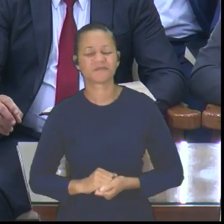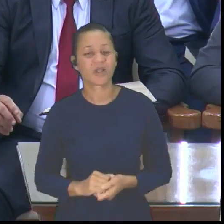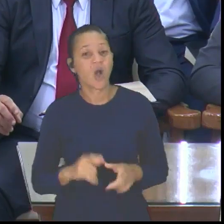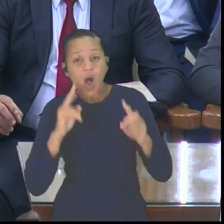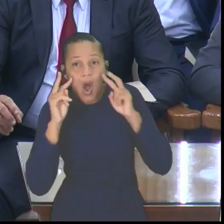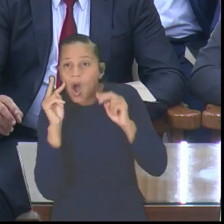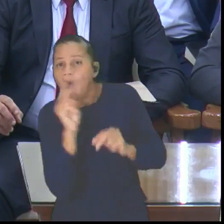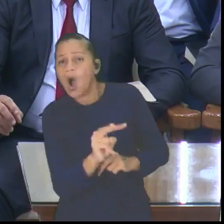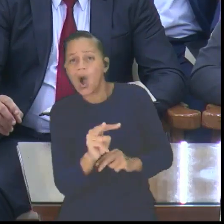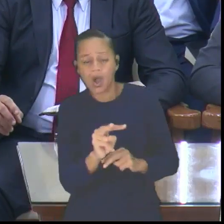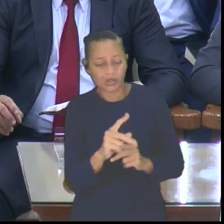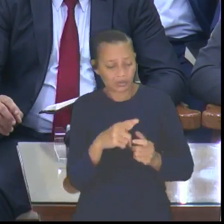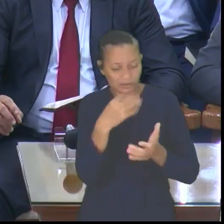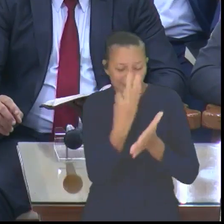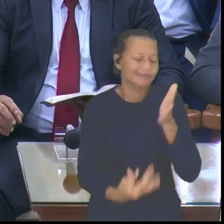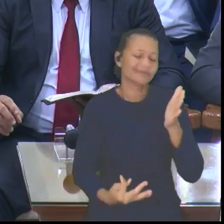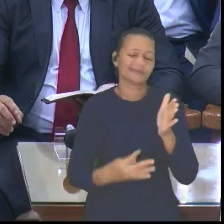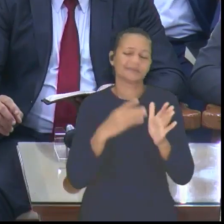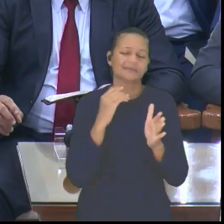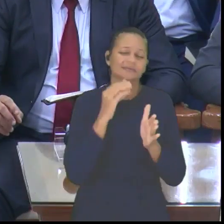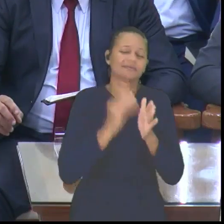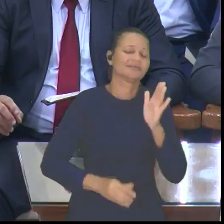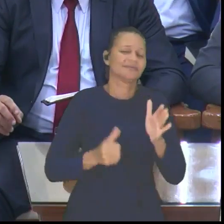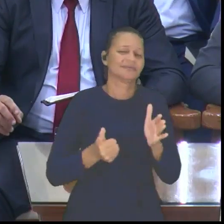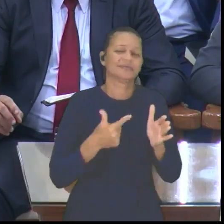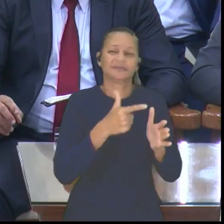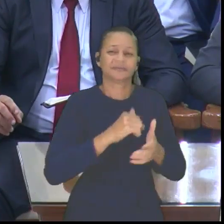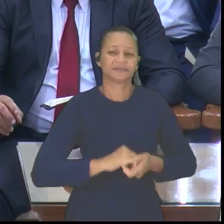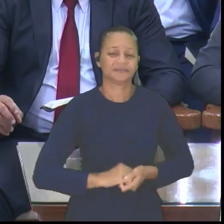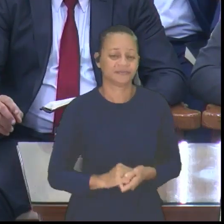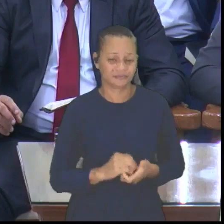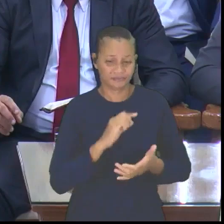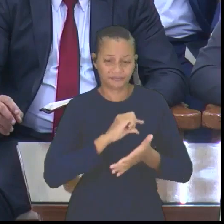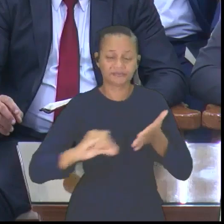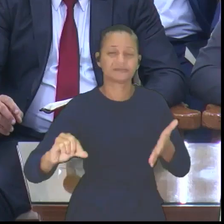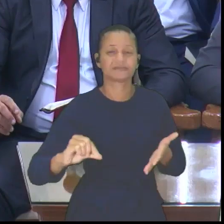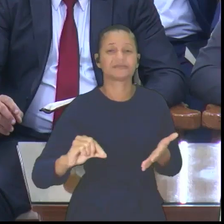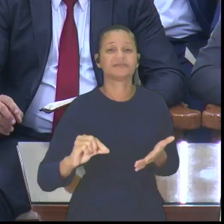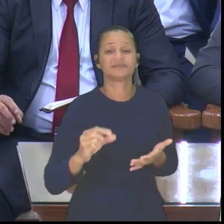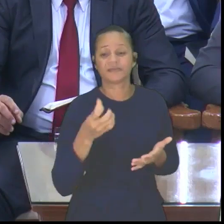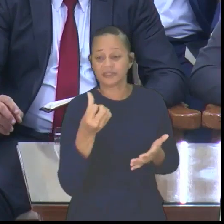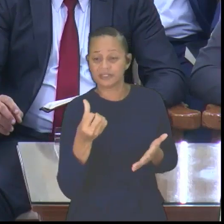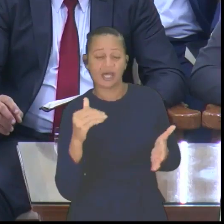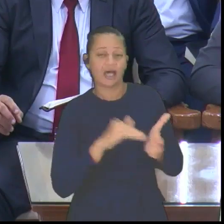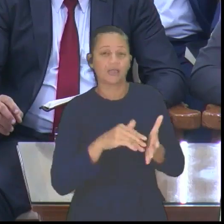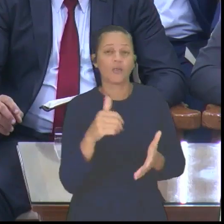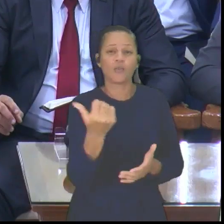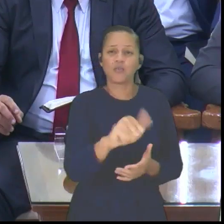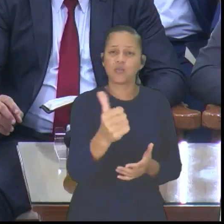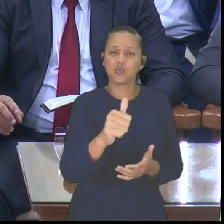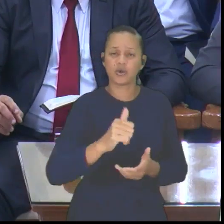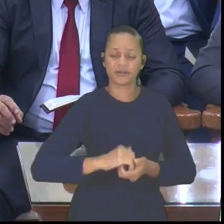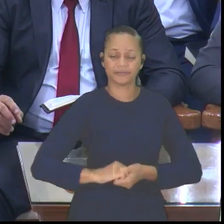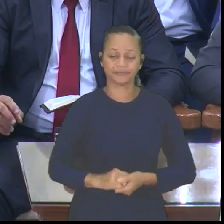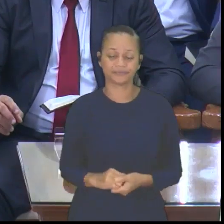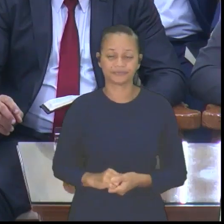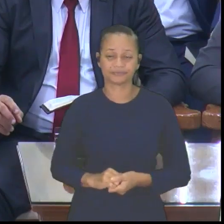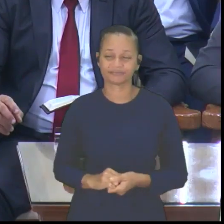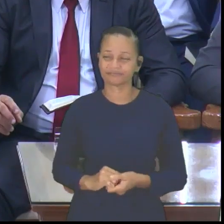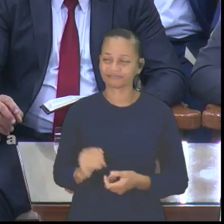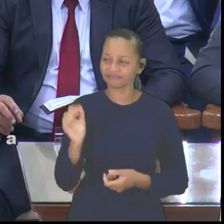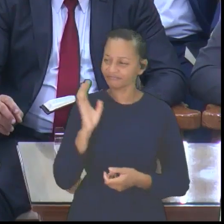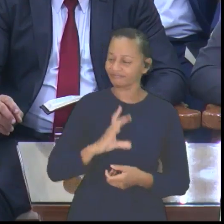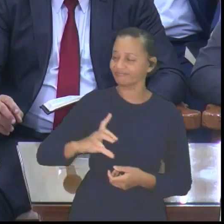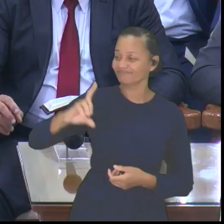Olha o que aconteceu no capítulo 12, no versículo 6 ao 11.